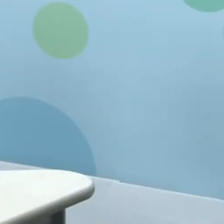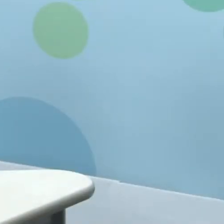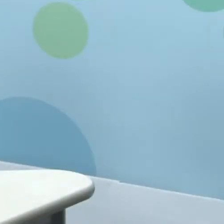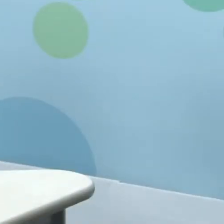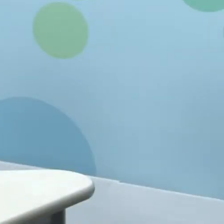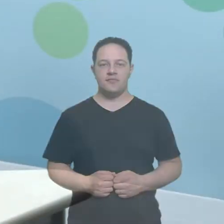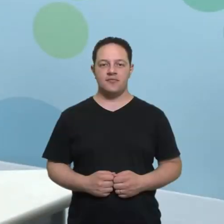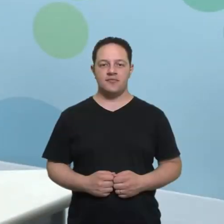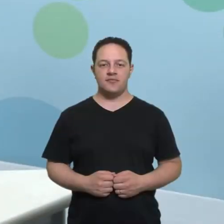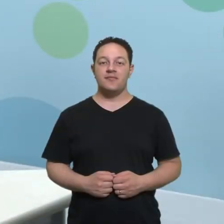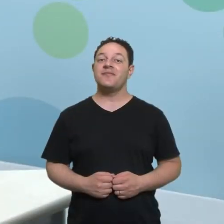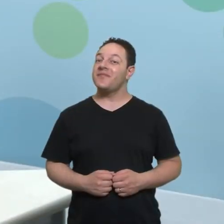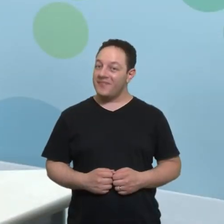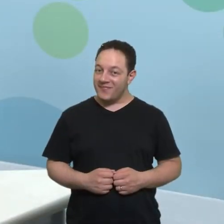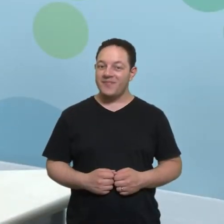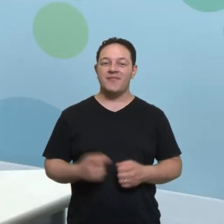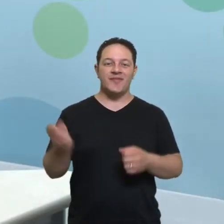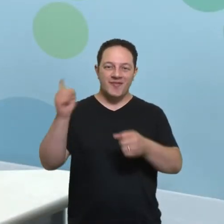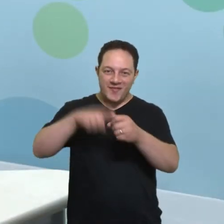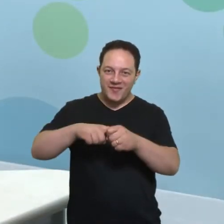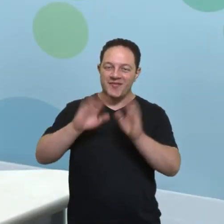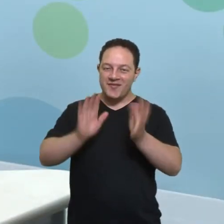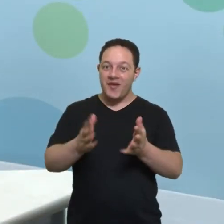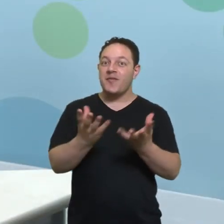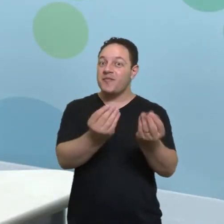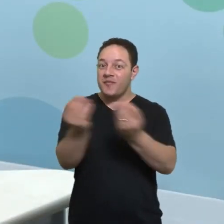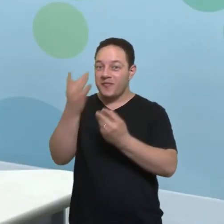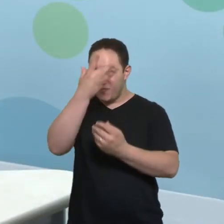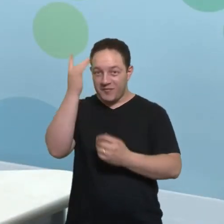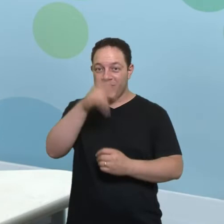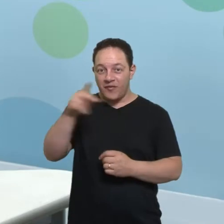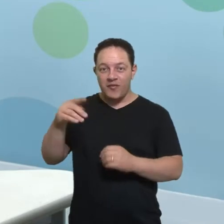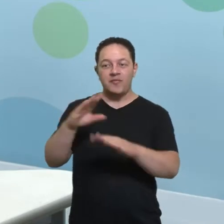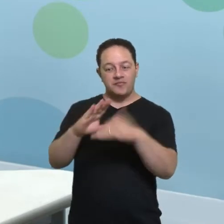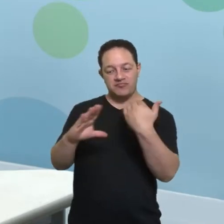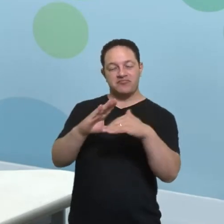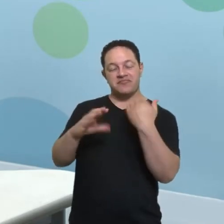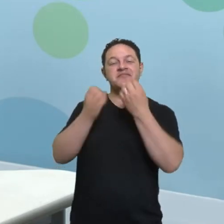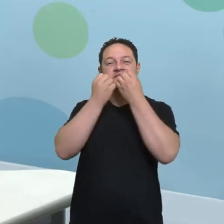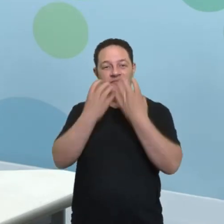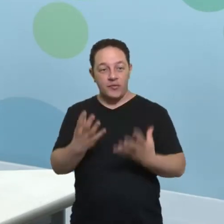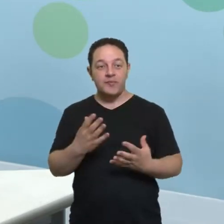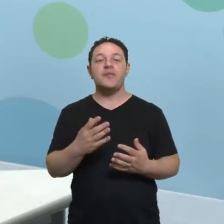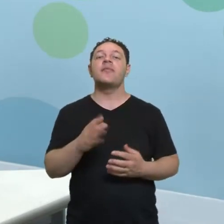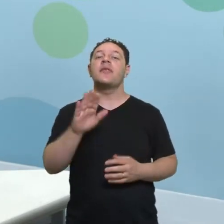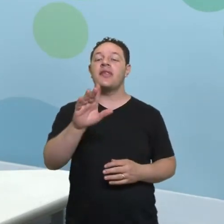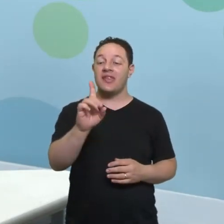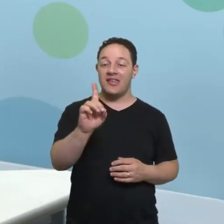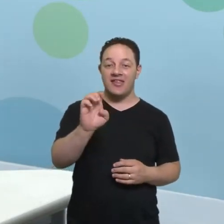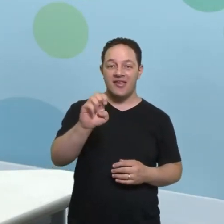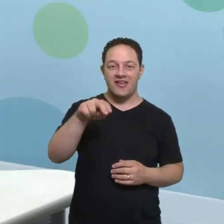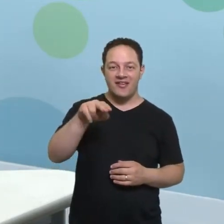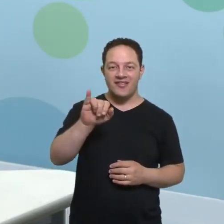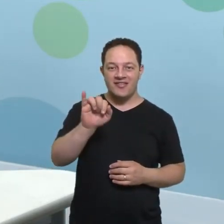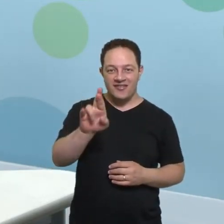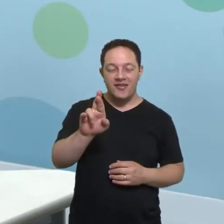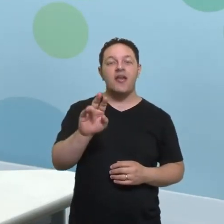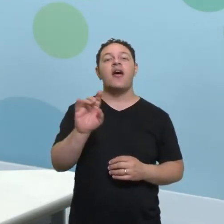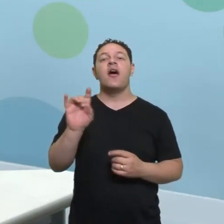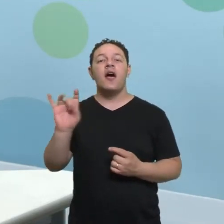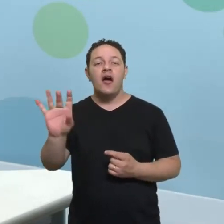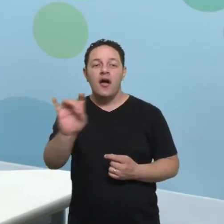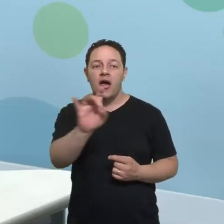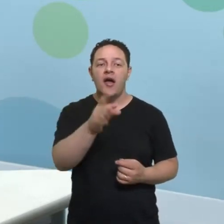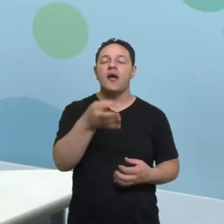bom então esse professores aqui todo mundo participou bastante na verdade é a professora dormir todo mundo acabou comentando um